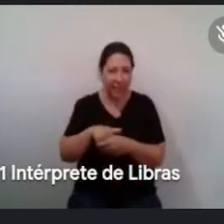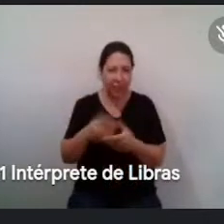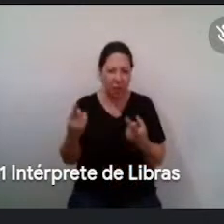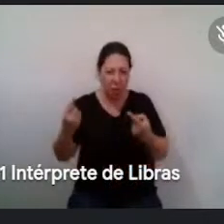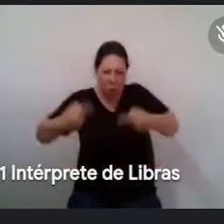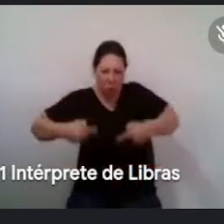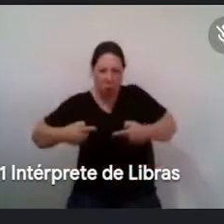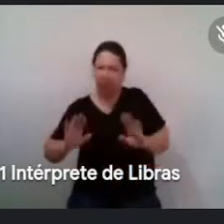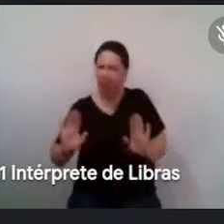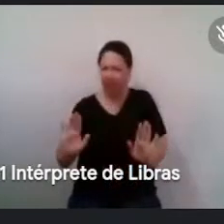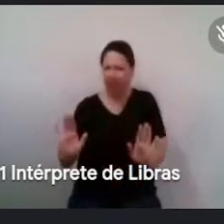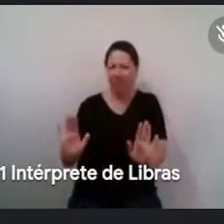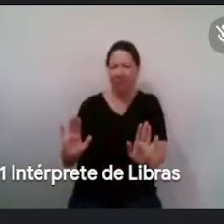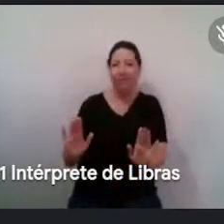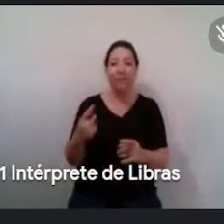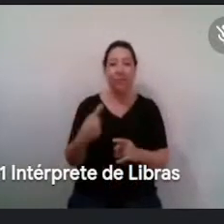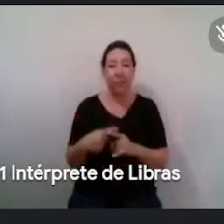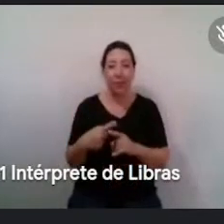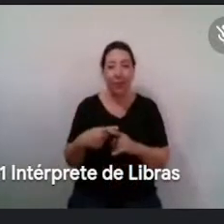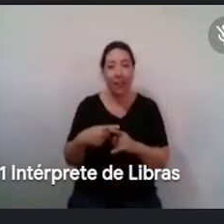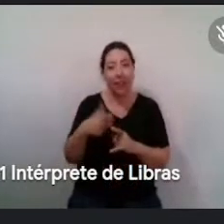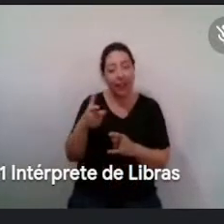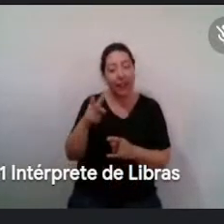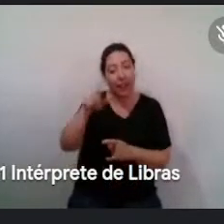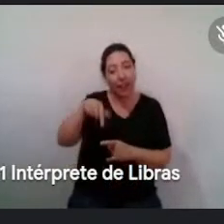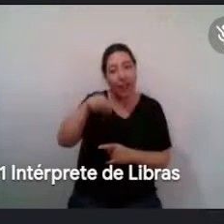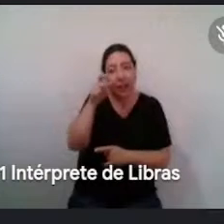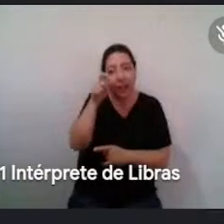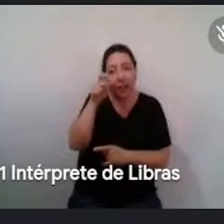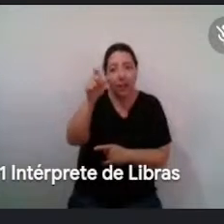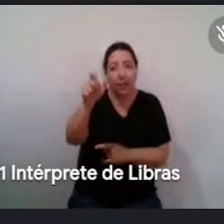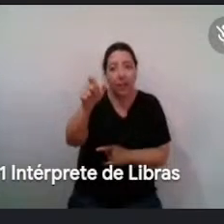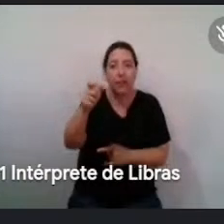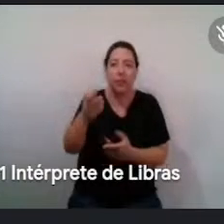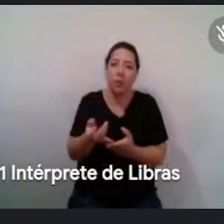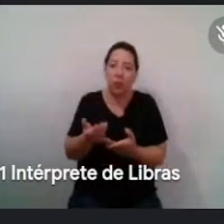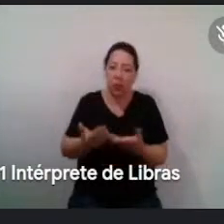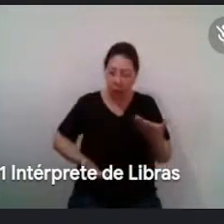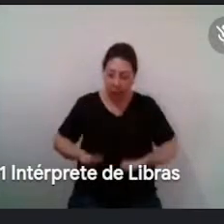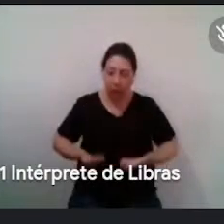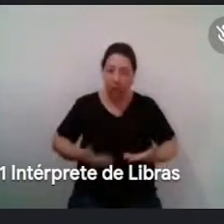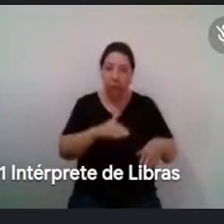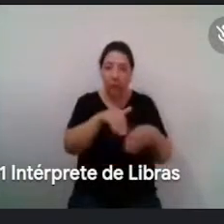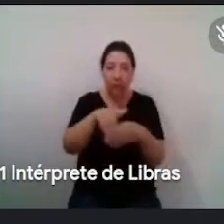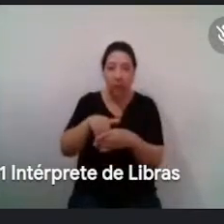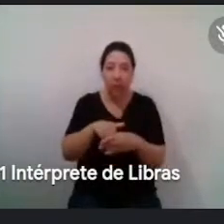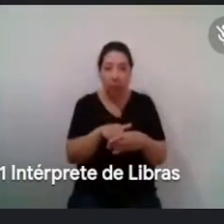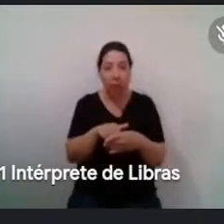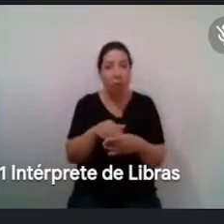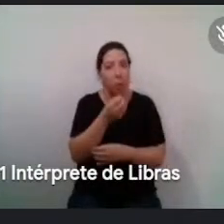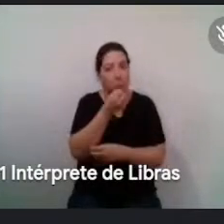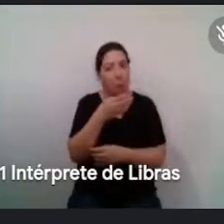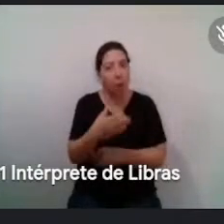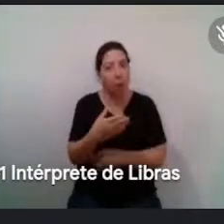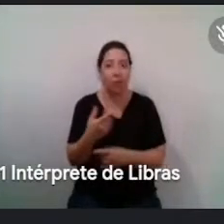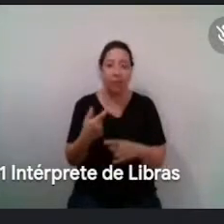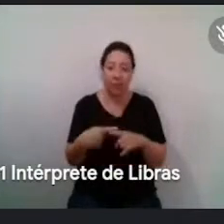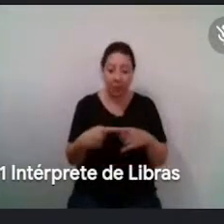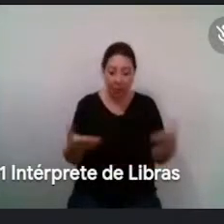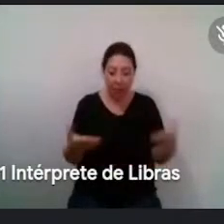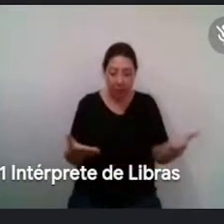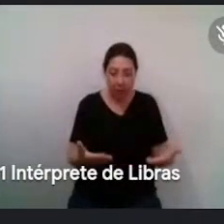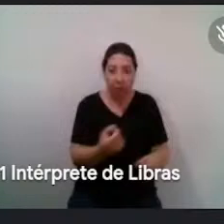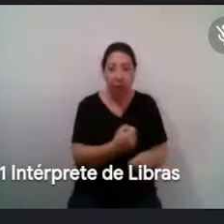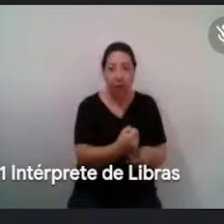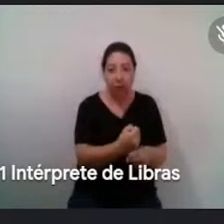coletivo na boa prestação do serviço eleitoral, ainda mais no ano de eleições gerais. Então, o